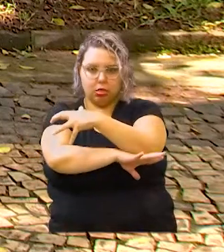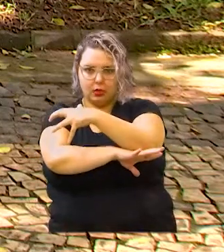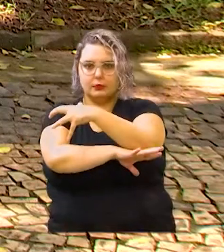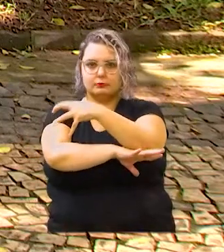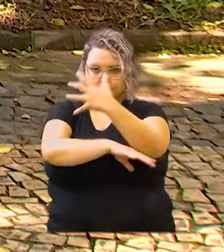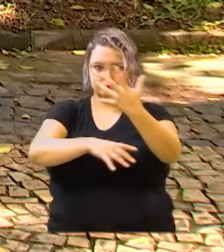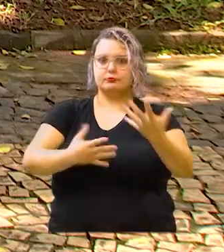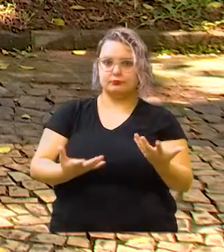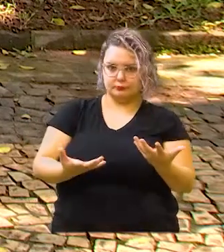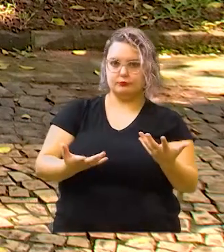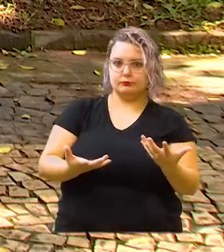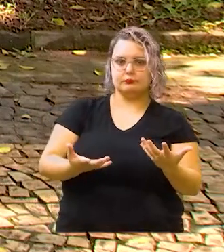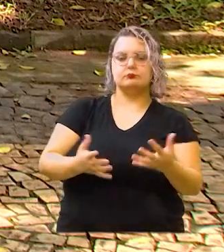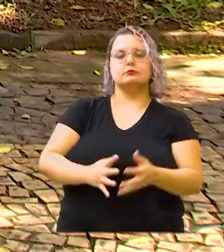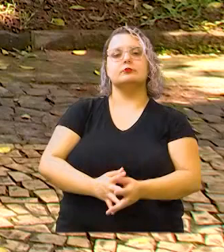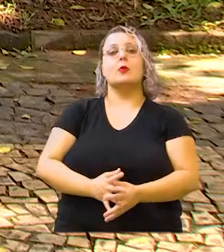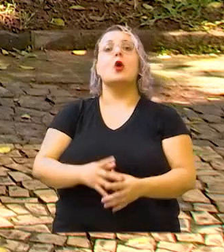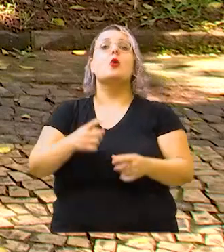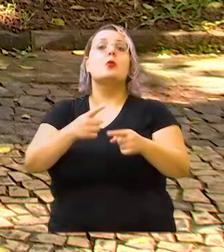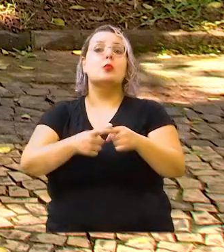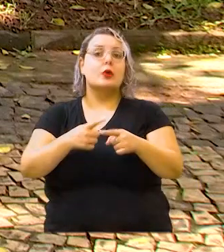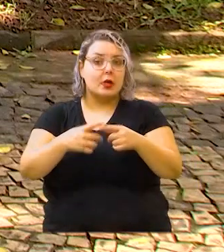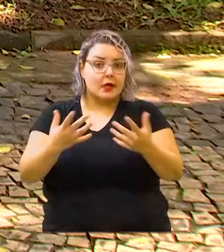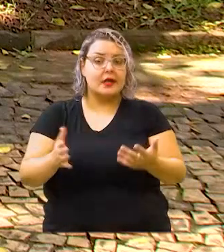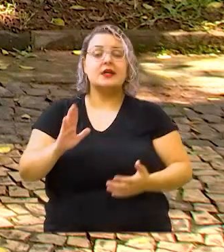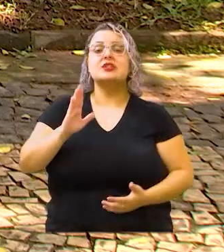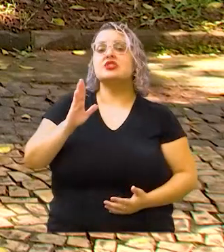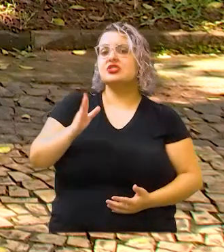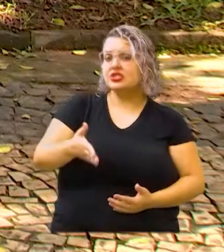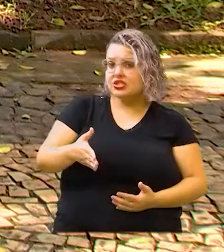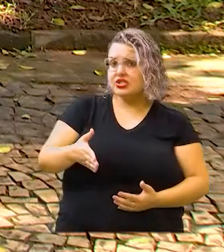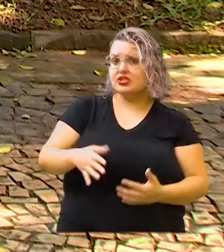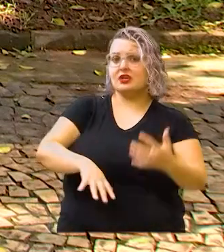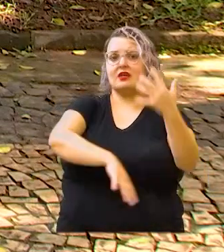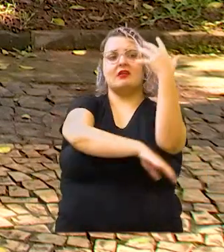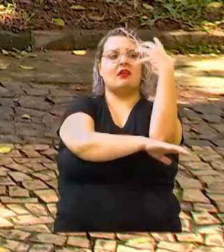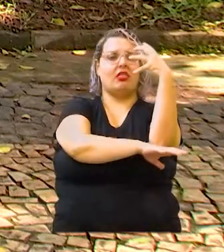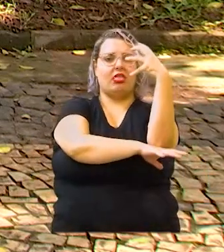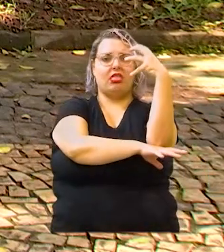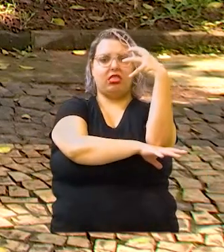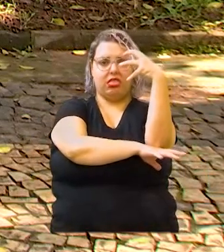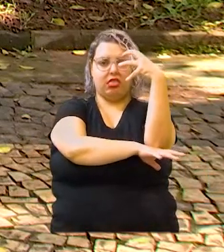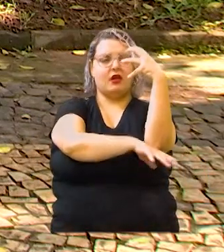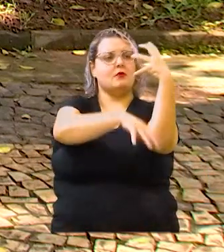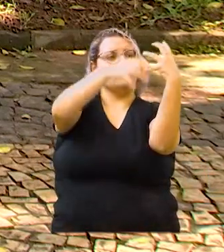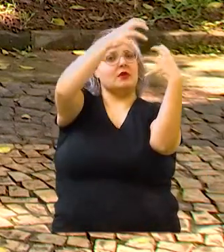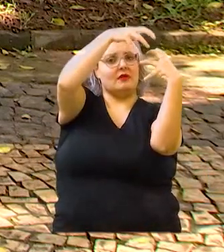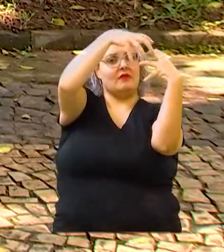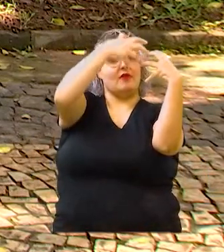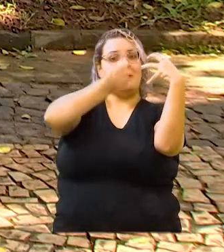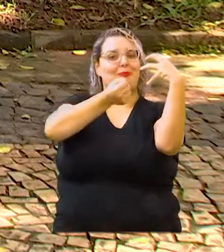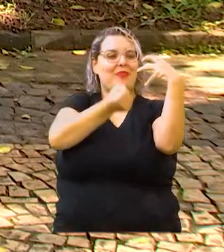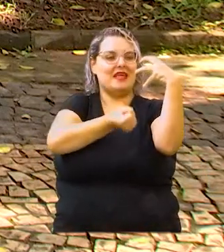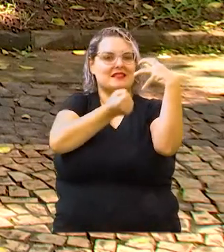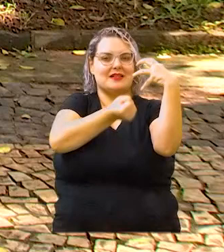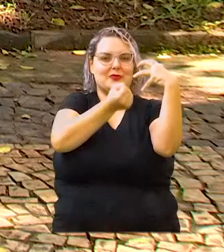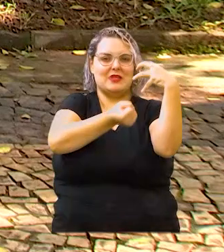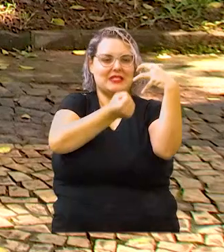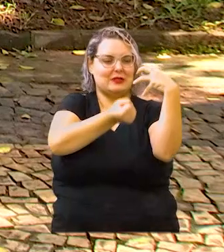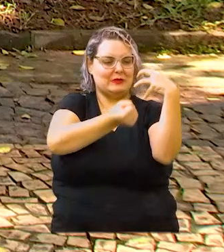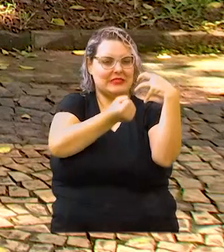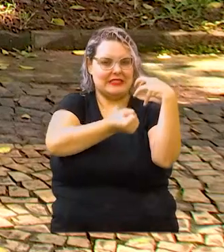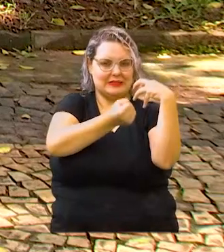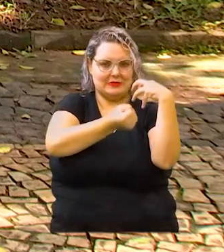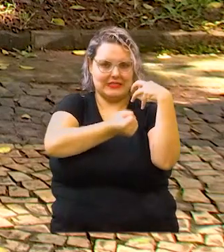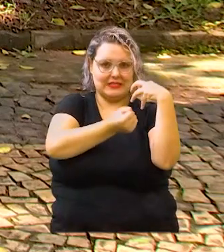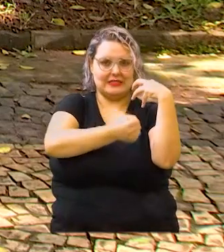a árvore vir abaixo, cair, porque ela já está sem condições da sua estrutura receber essa